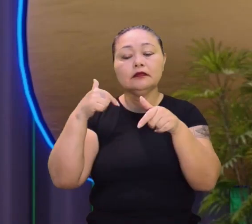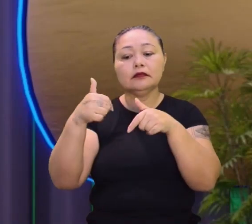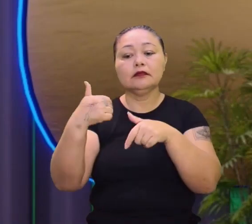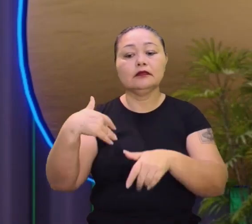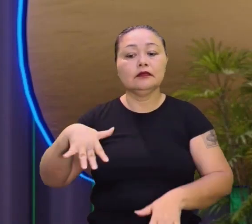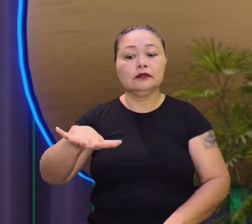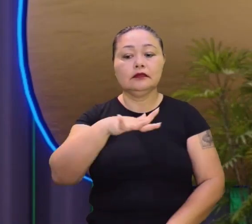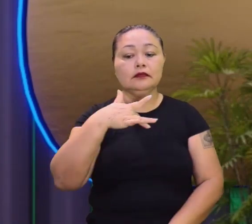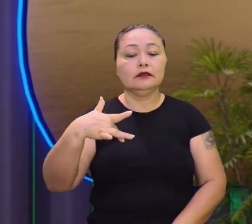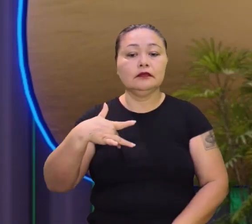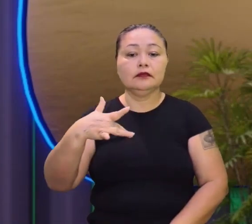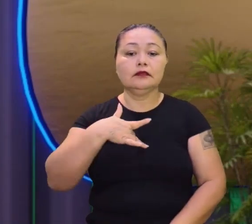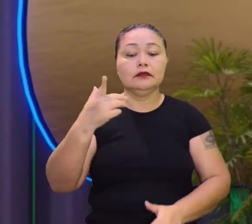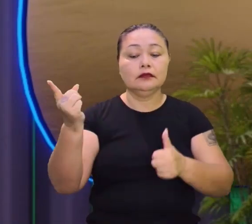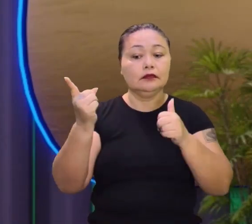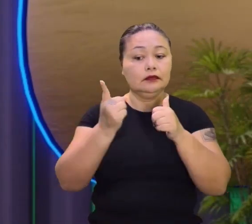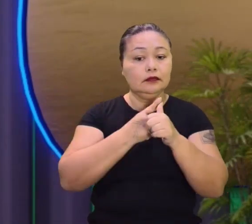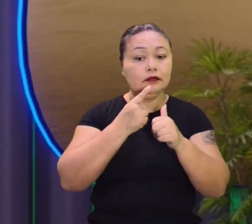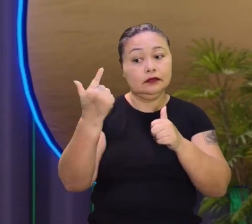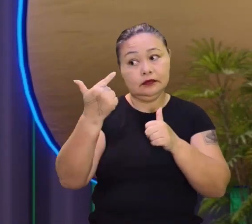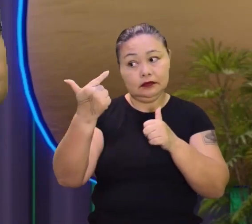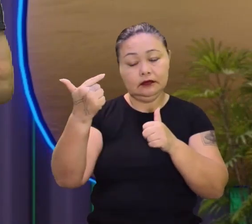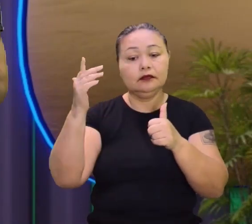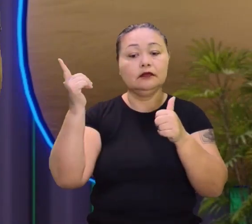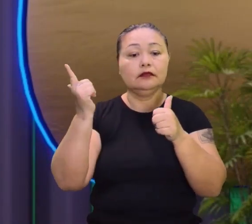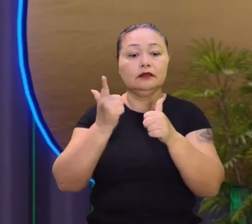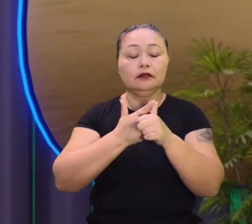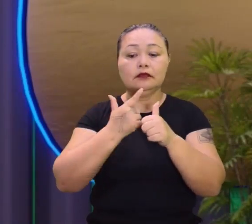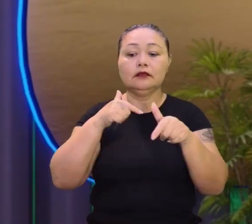na saúde. Foi meu segundo emprego.